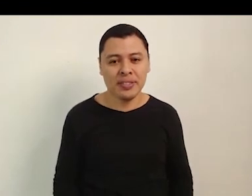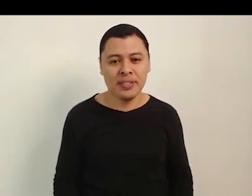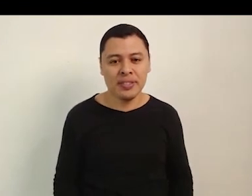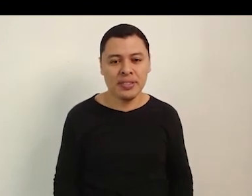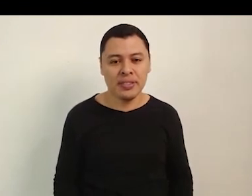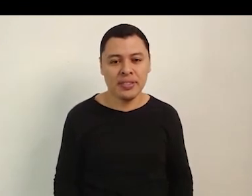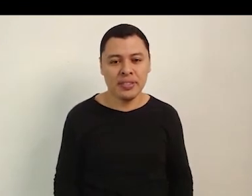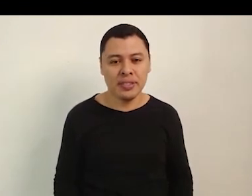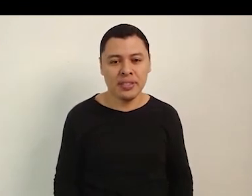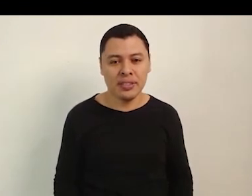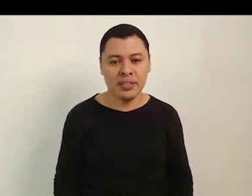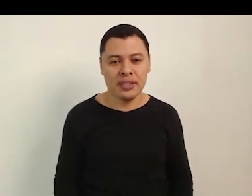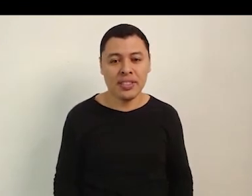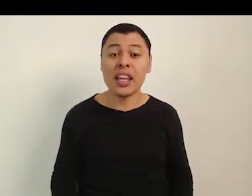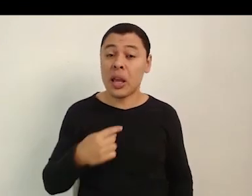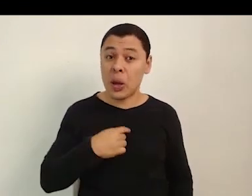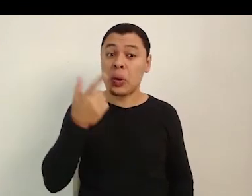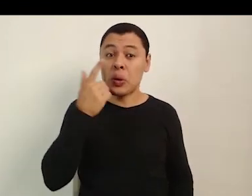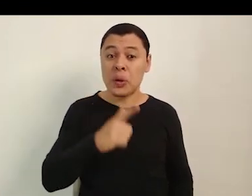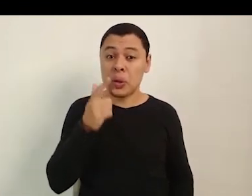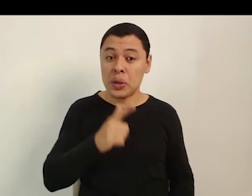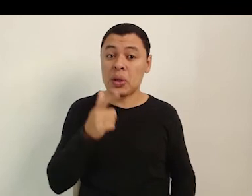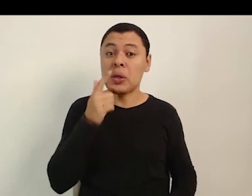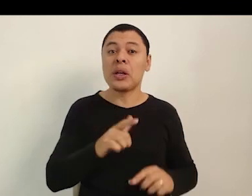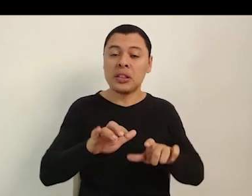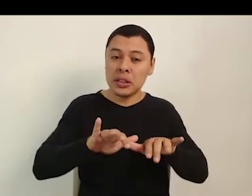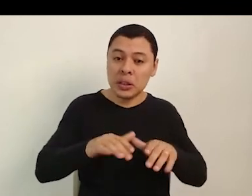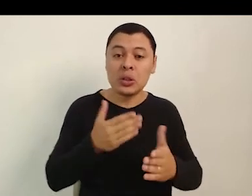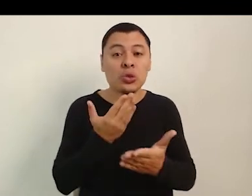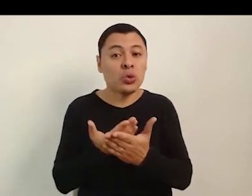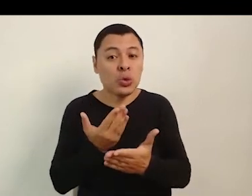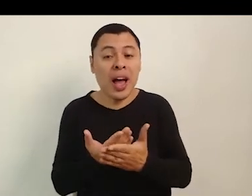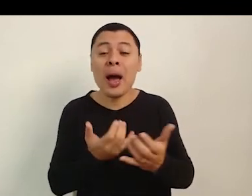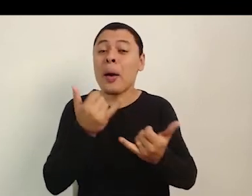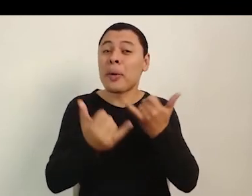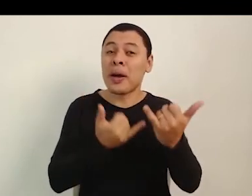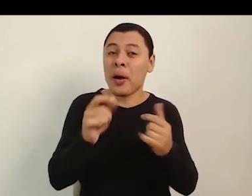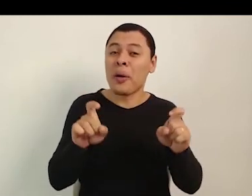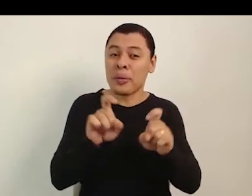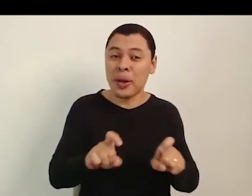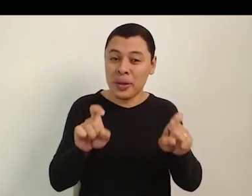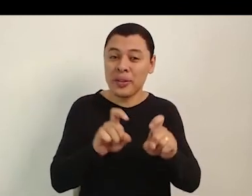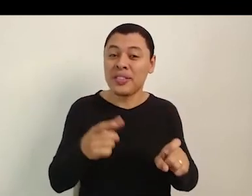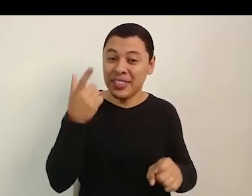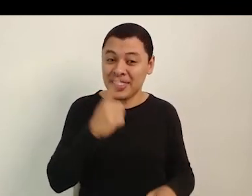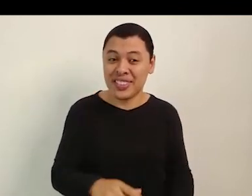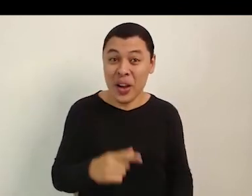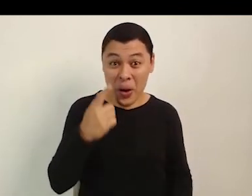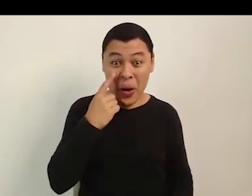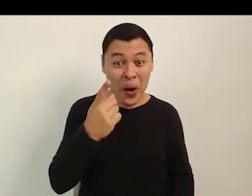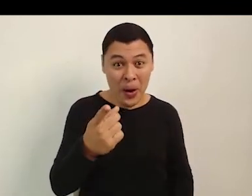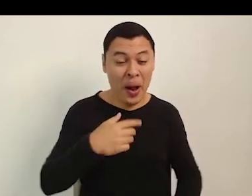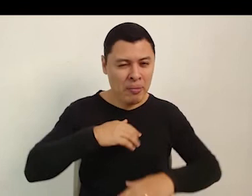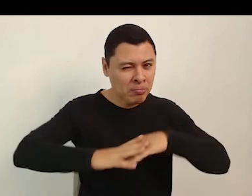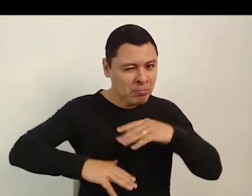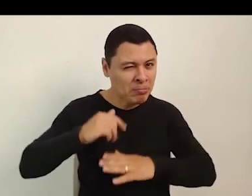É com o TICS que eu consigo escrever, estudar e até brincar no computador, sabia? Olha como eu tenho a manha